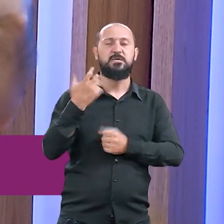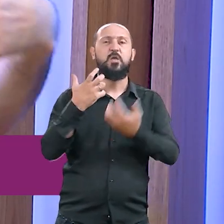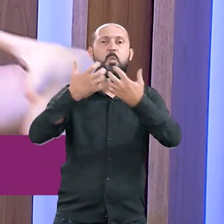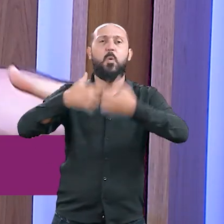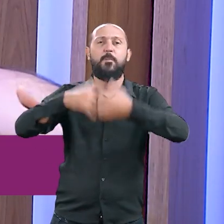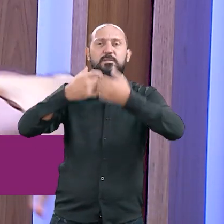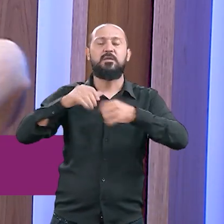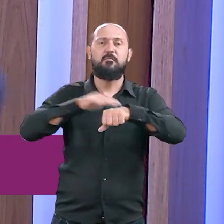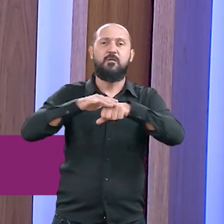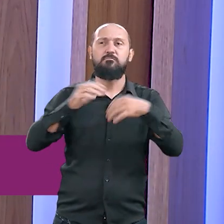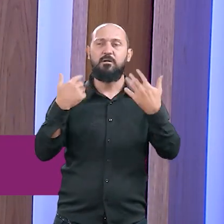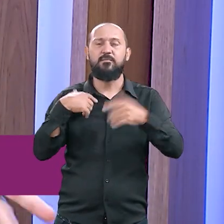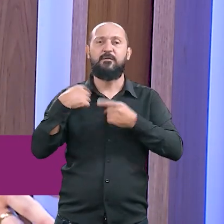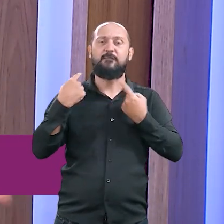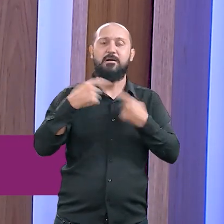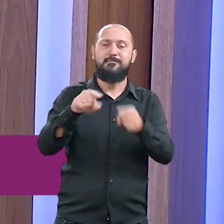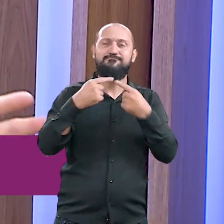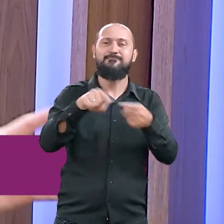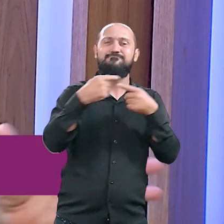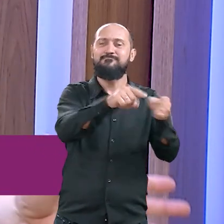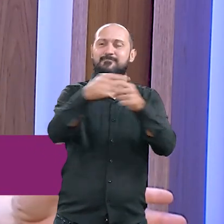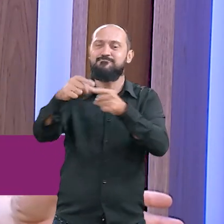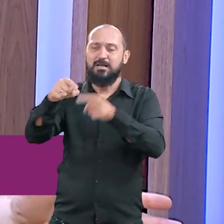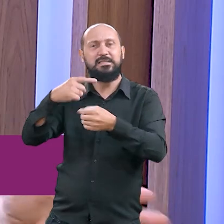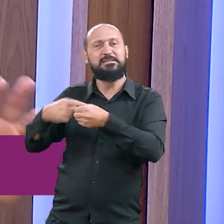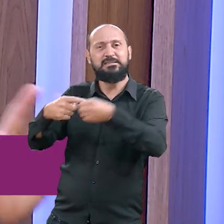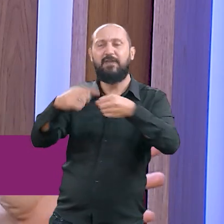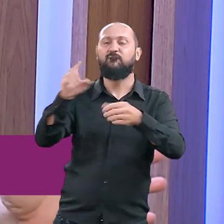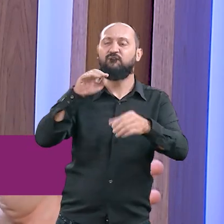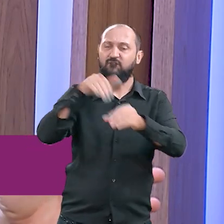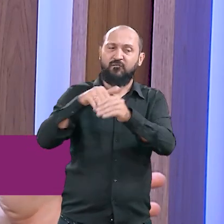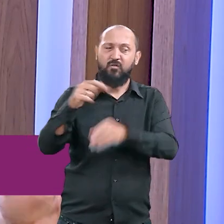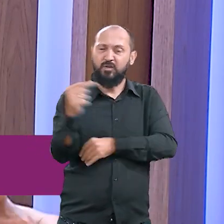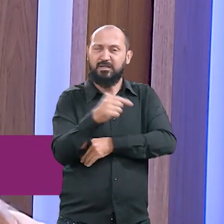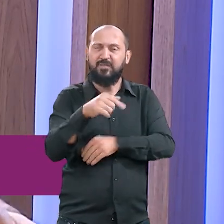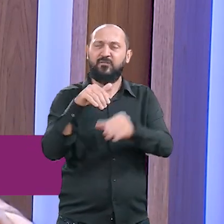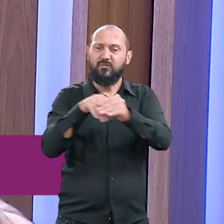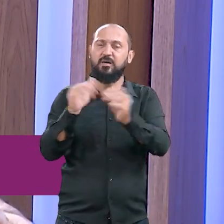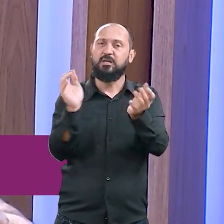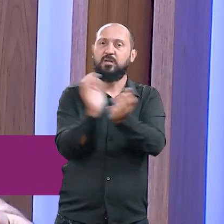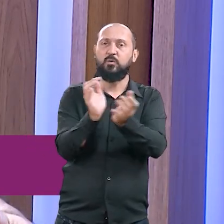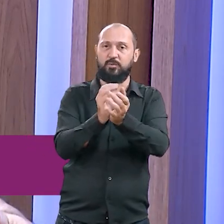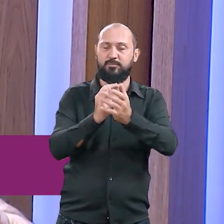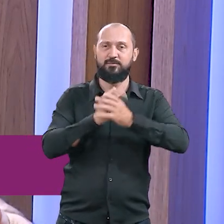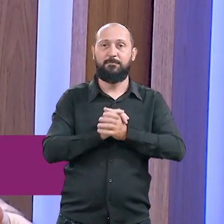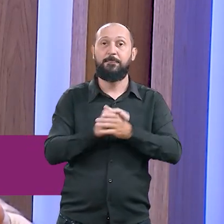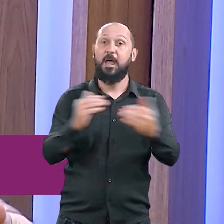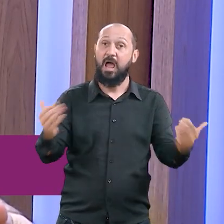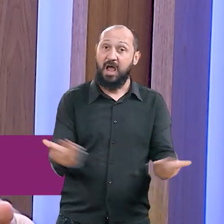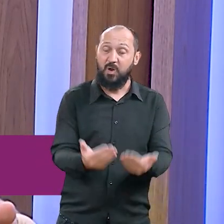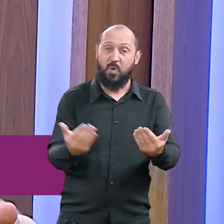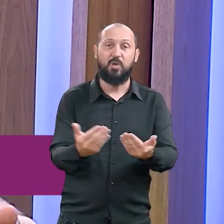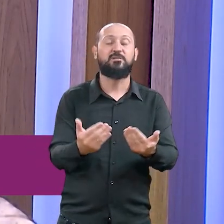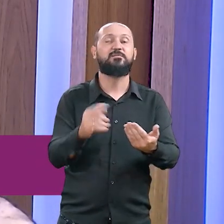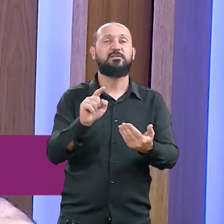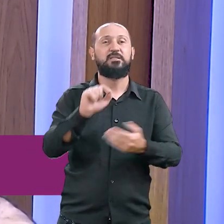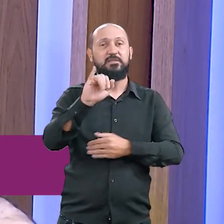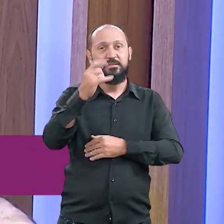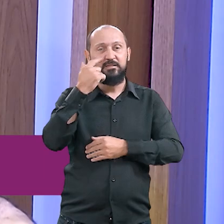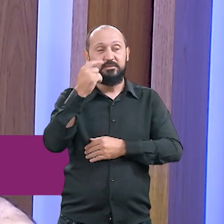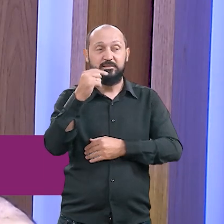qual horário. E na rede social? Quem que controla isso? Pior, e no grupo de WhatsApp? Porque aí, na rede social ainda você tem uma